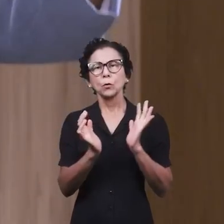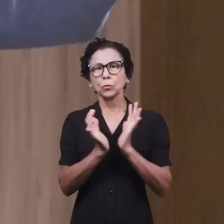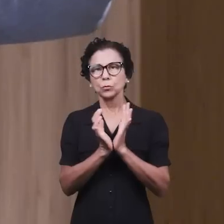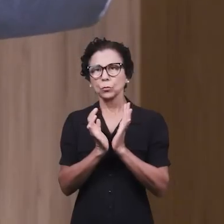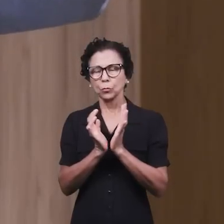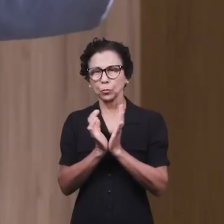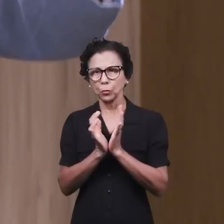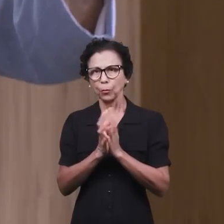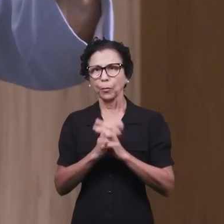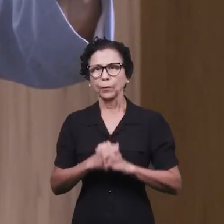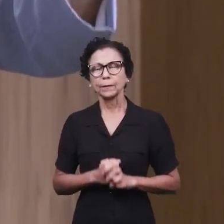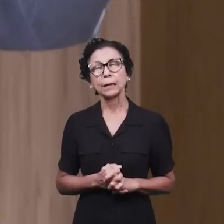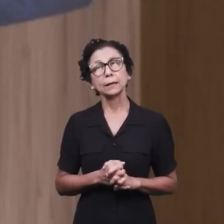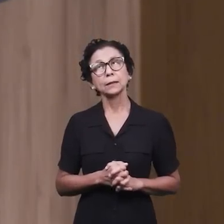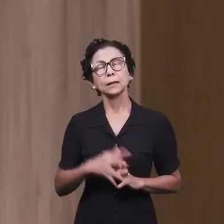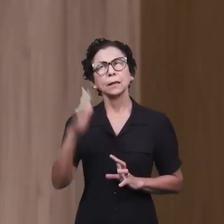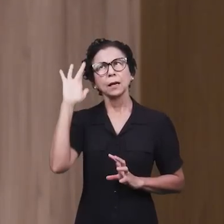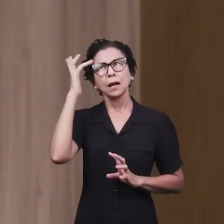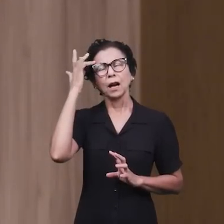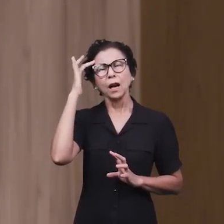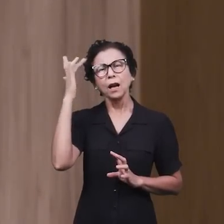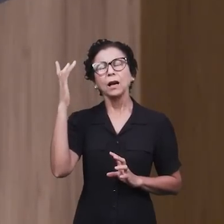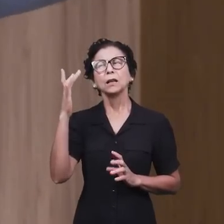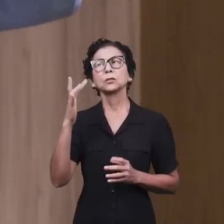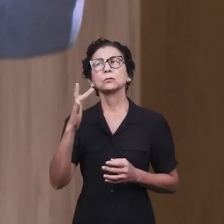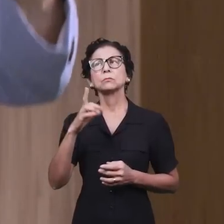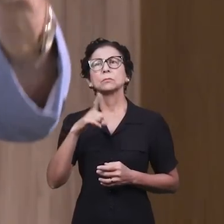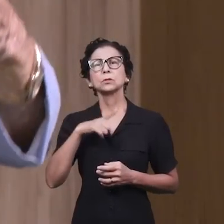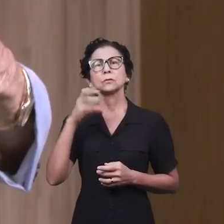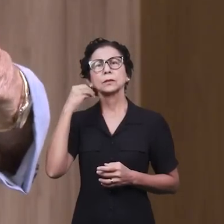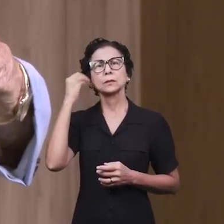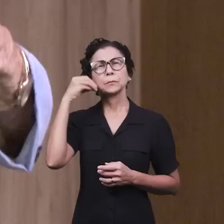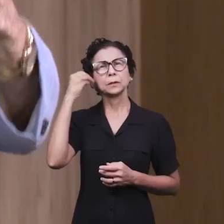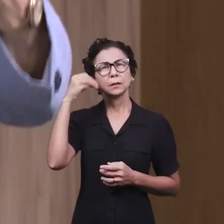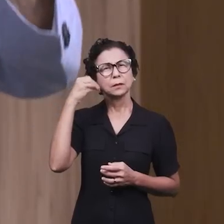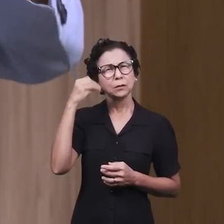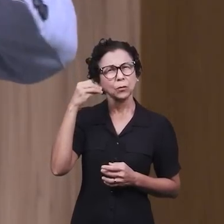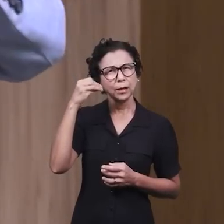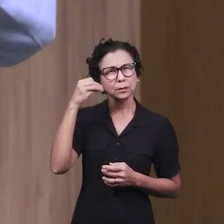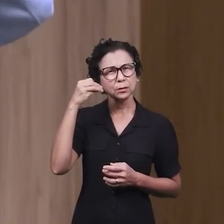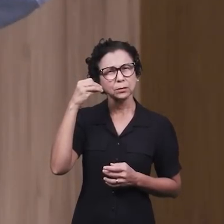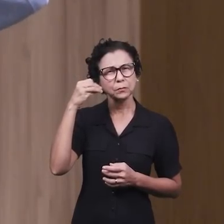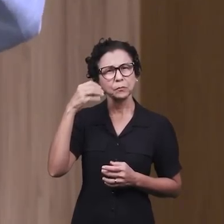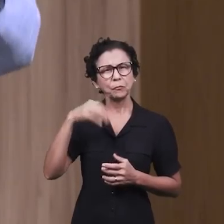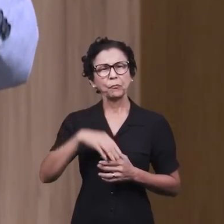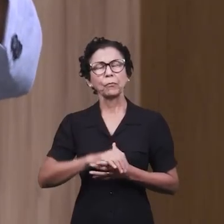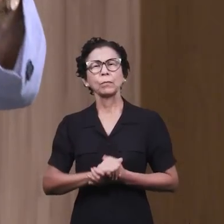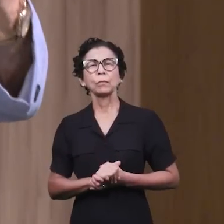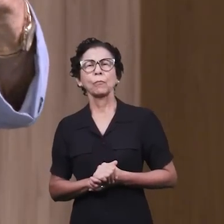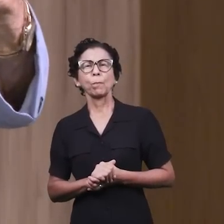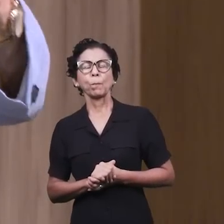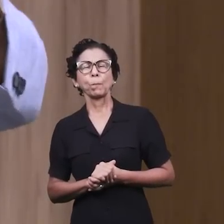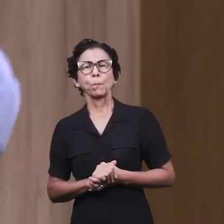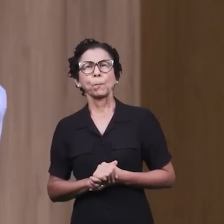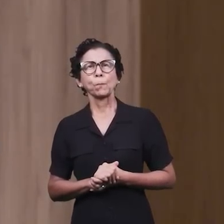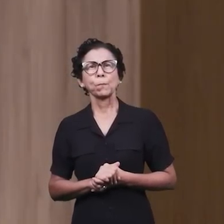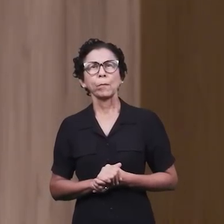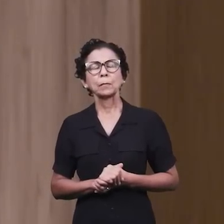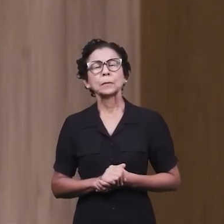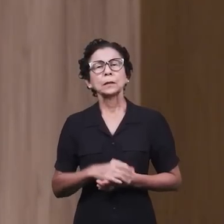apenas daqueles que acham, aqueles que disseram que tiveram experiência ou gostaram da